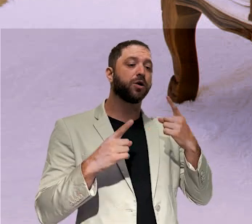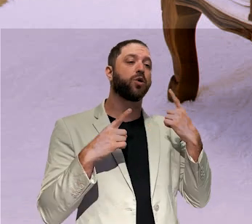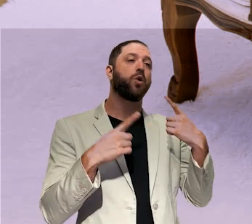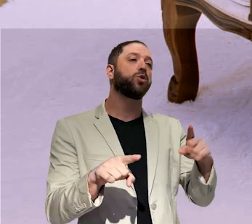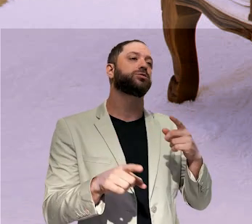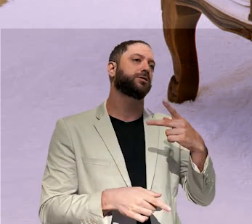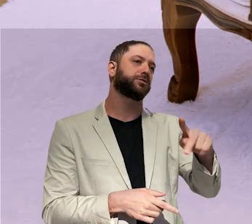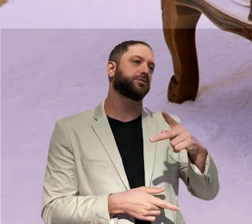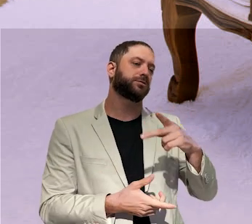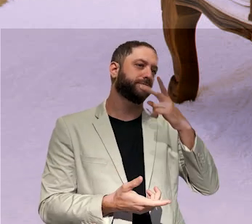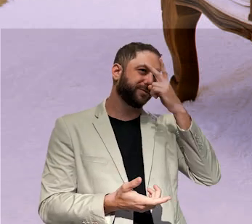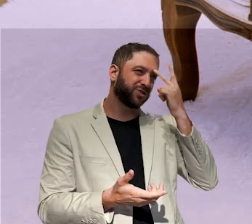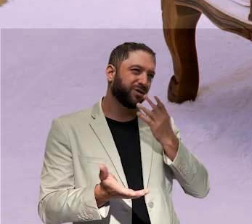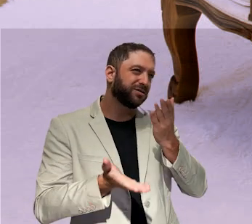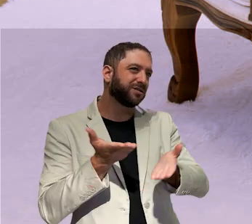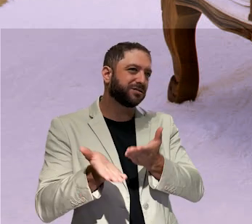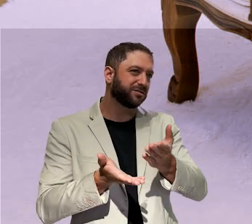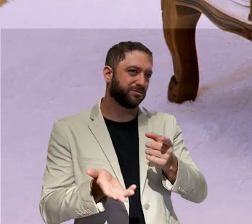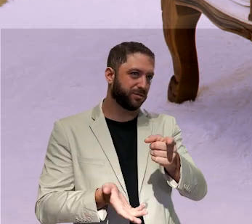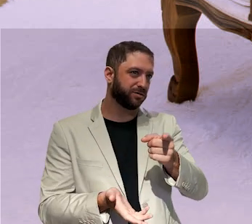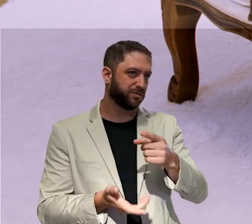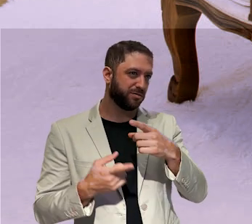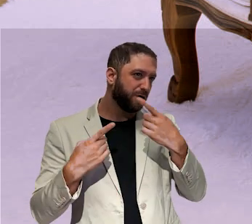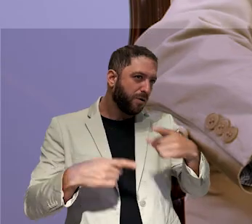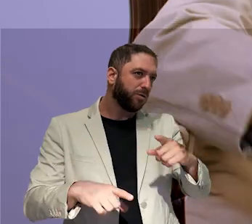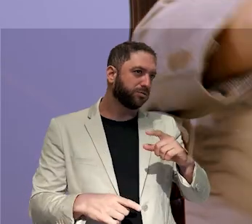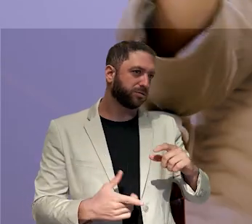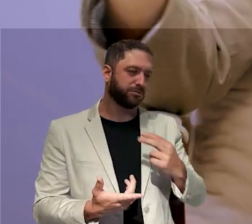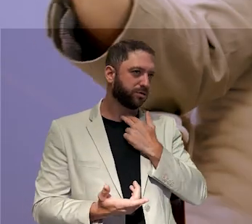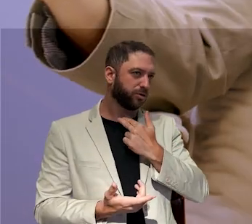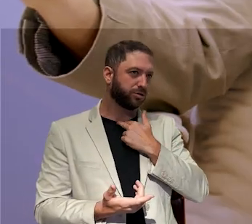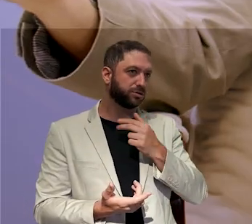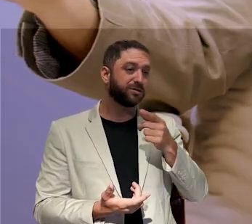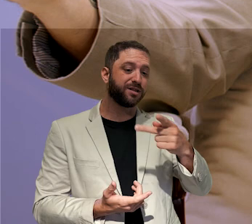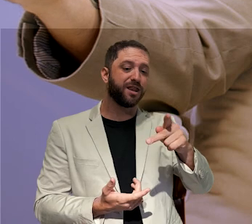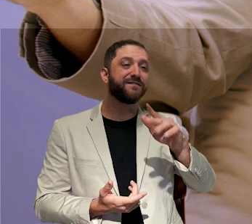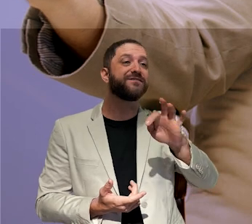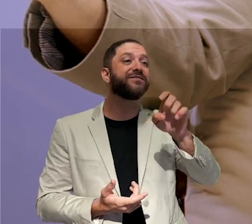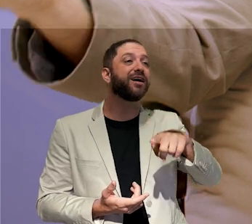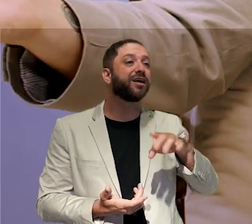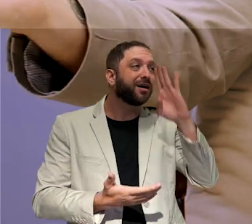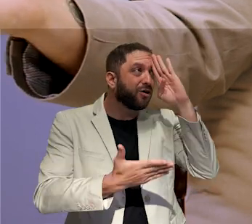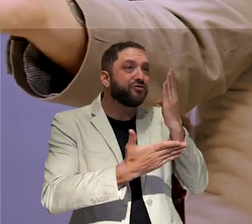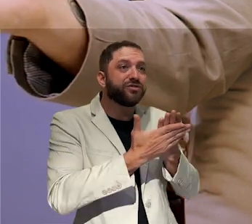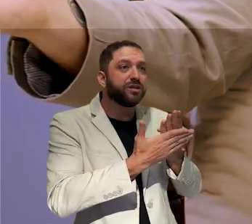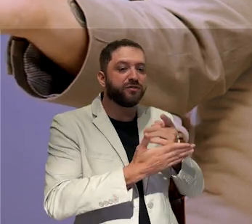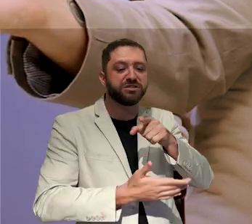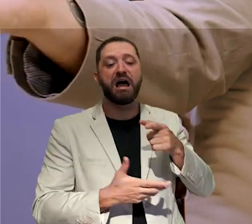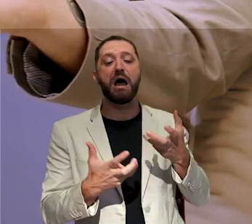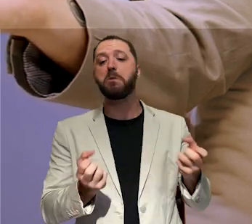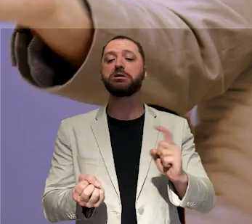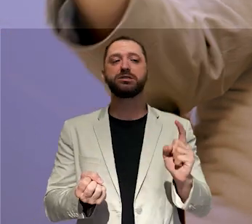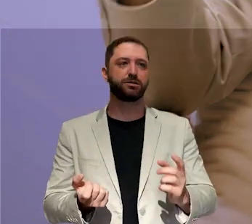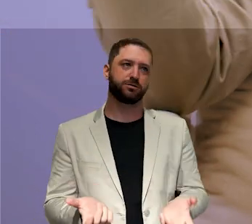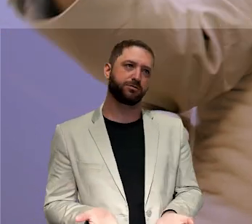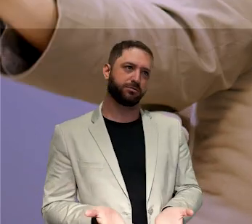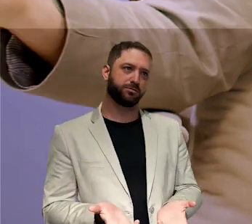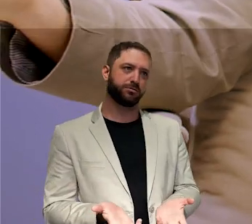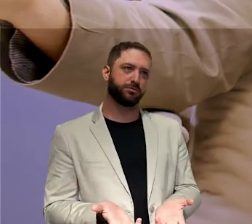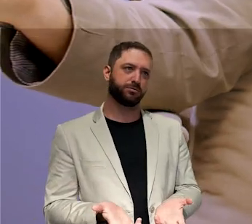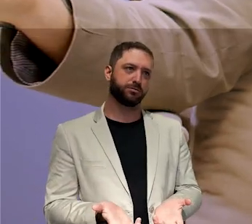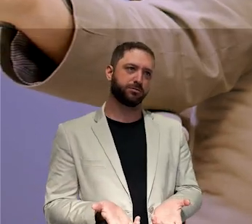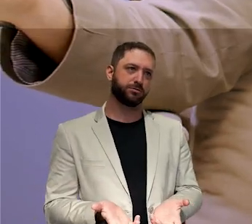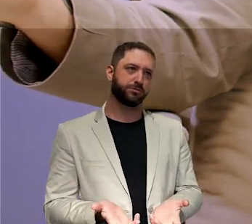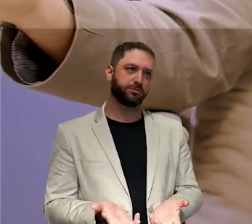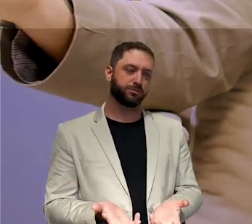A fé e o que ele está sentindo da experiência dele. Porque vai esperar a ciência validar a experiência de todo